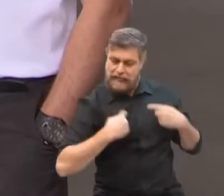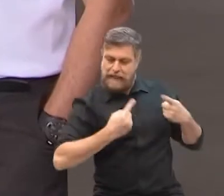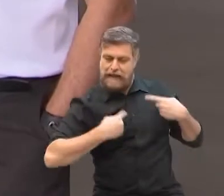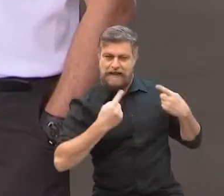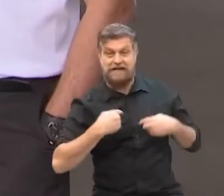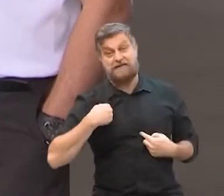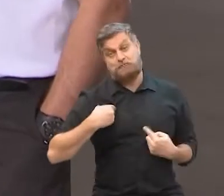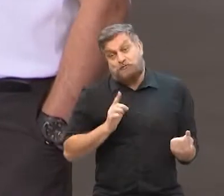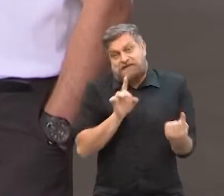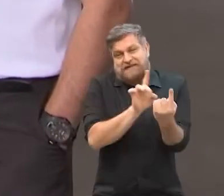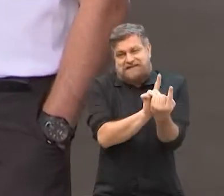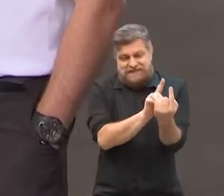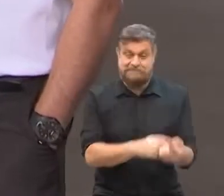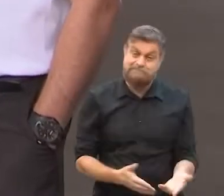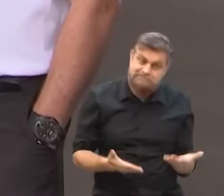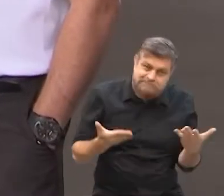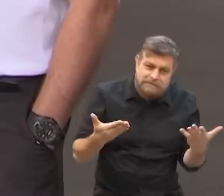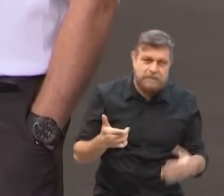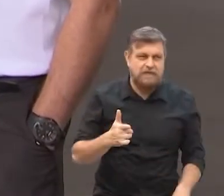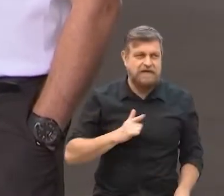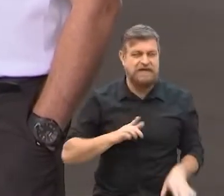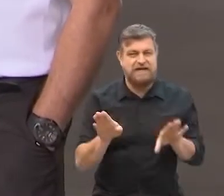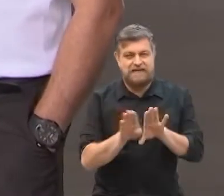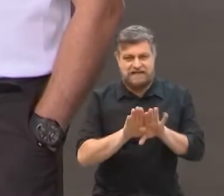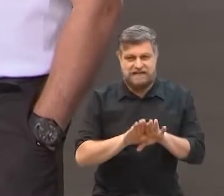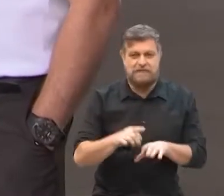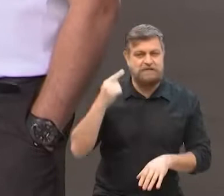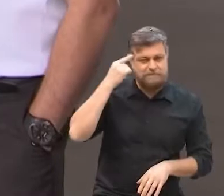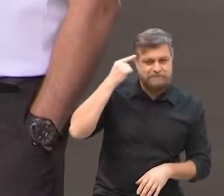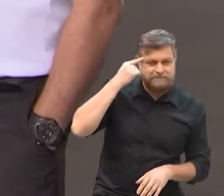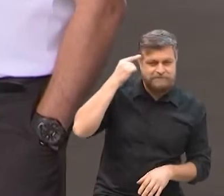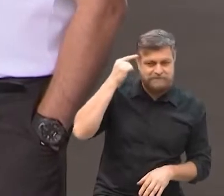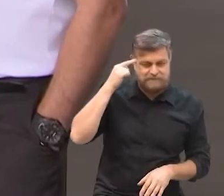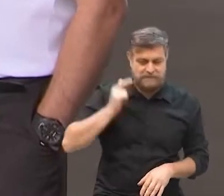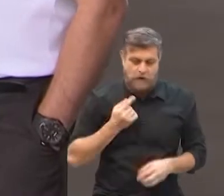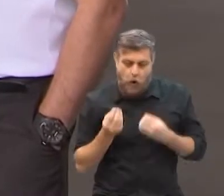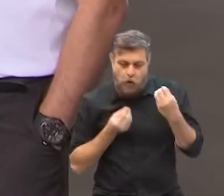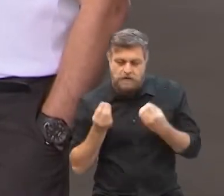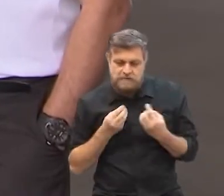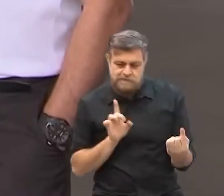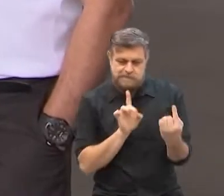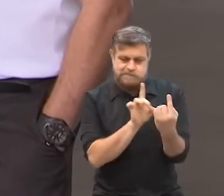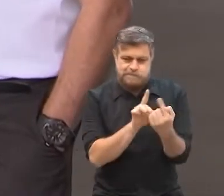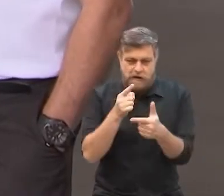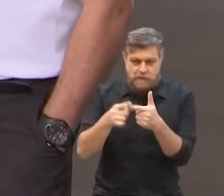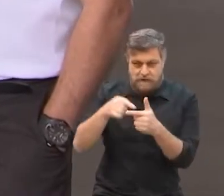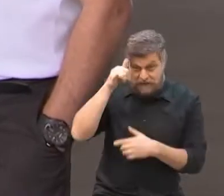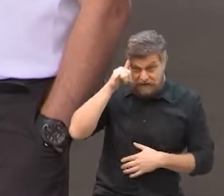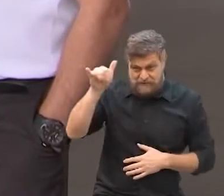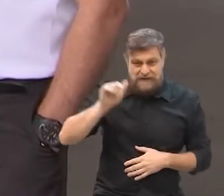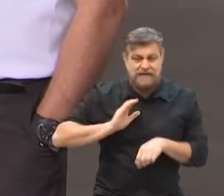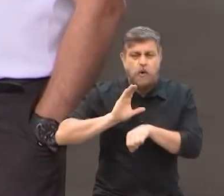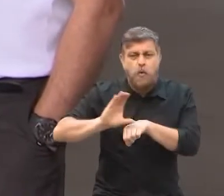está atendendo ele. Então tem que ter também aquele preparo emocional tal, para não ter nenhum problema, né? Sim, tem algum curso